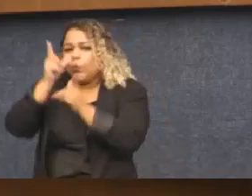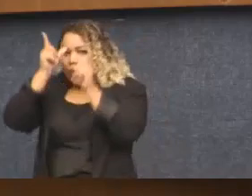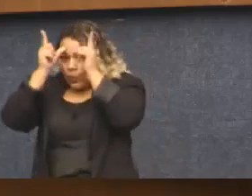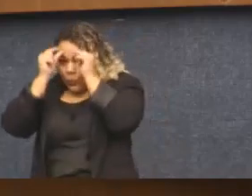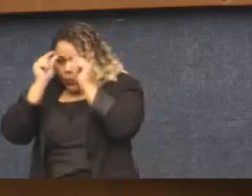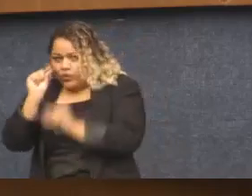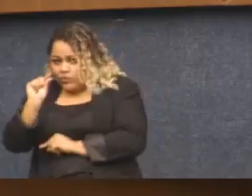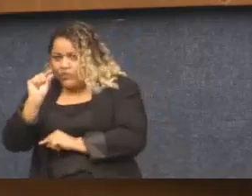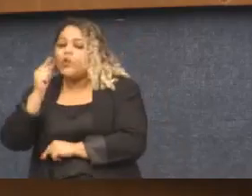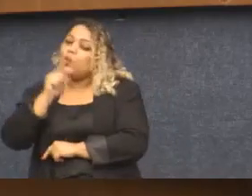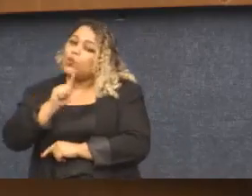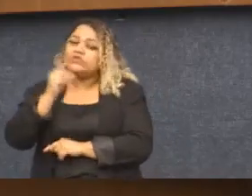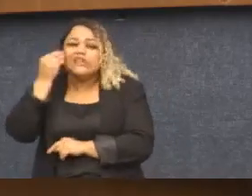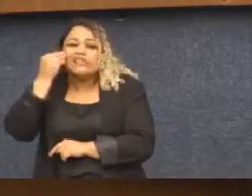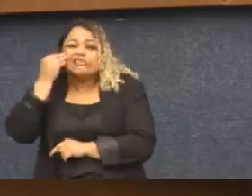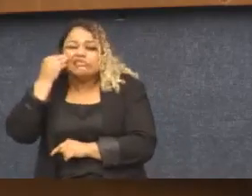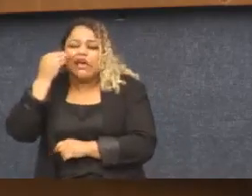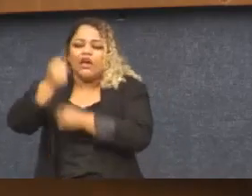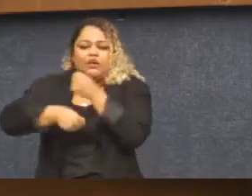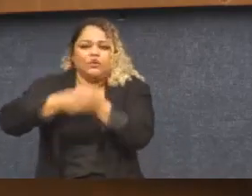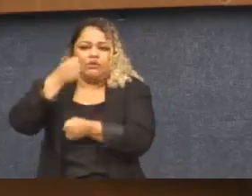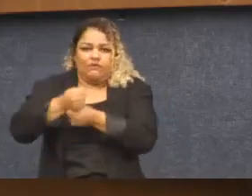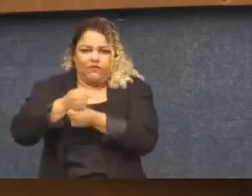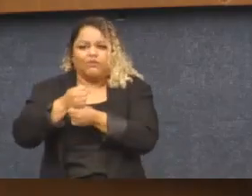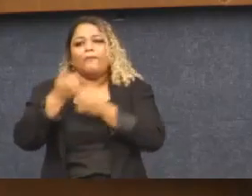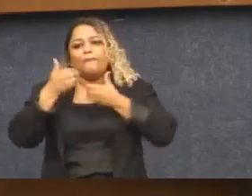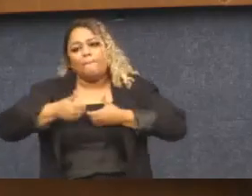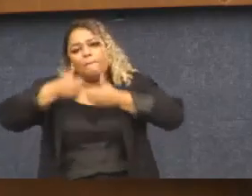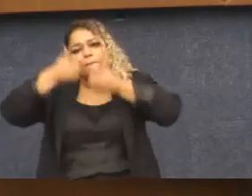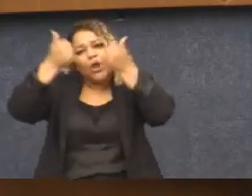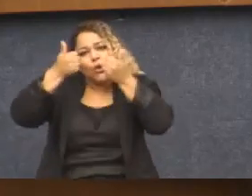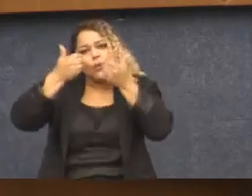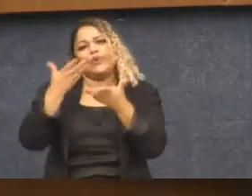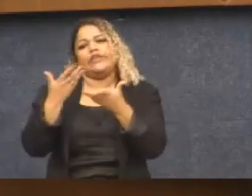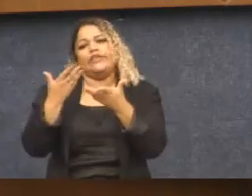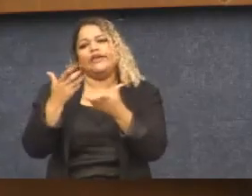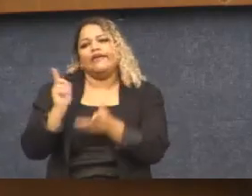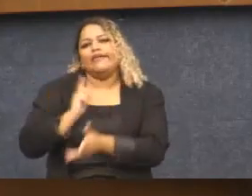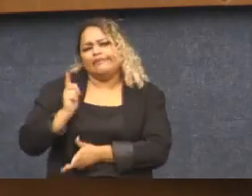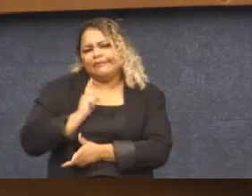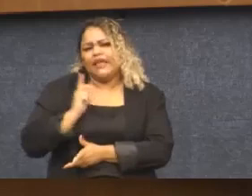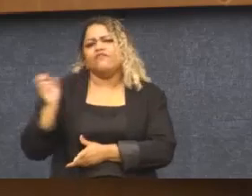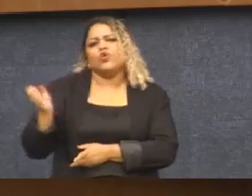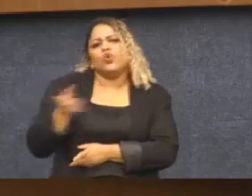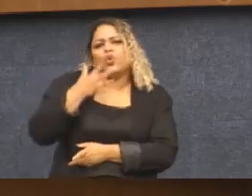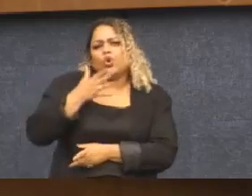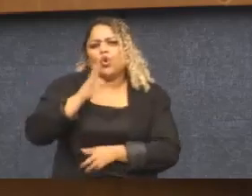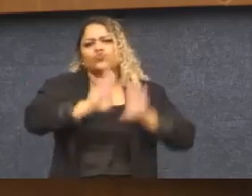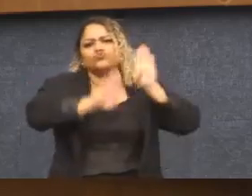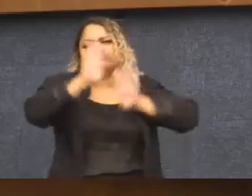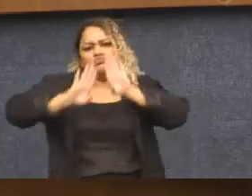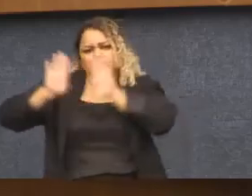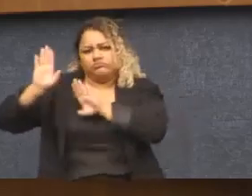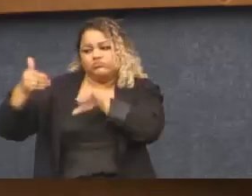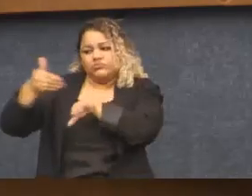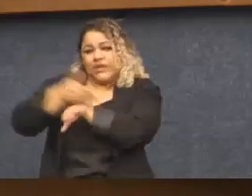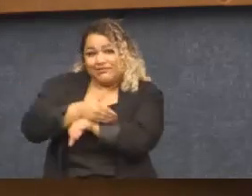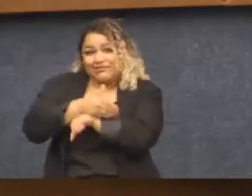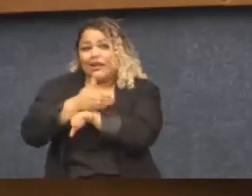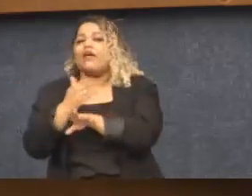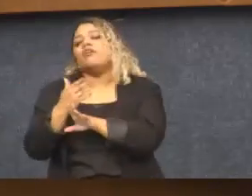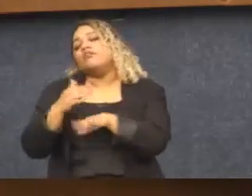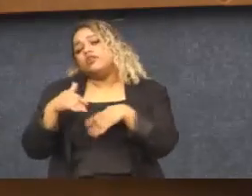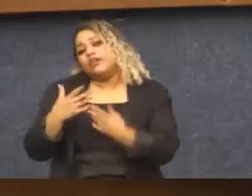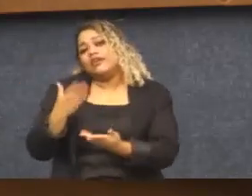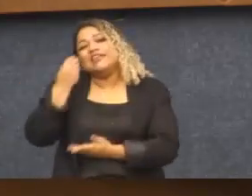que vem uma melhoria, né? Já foi aberto para novos concessionários, para novos permissionários entrarem. Vamos ver se a gente